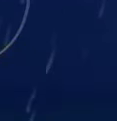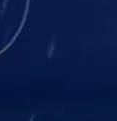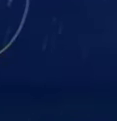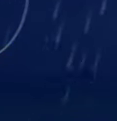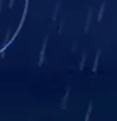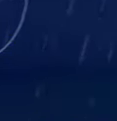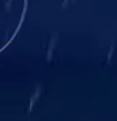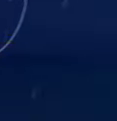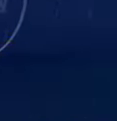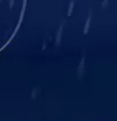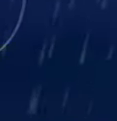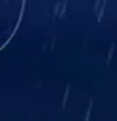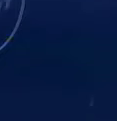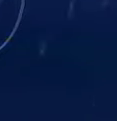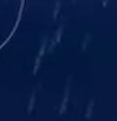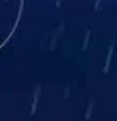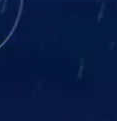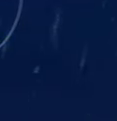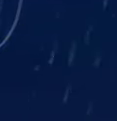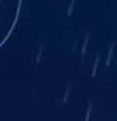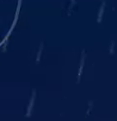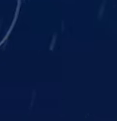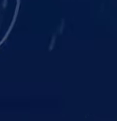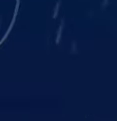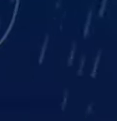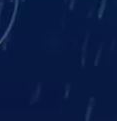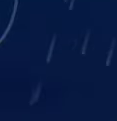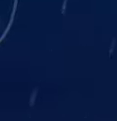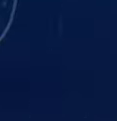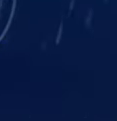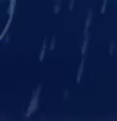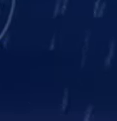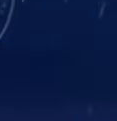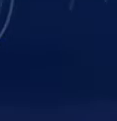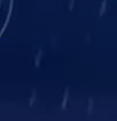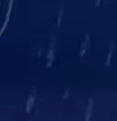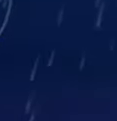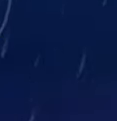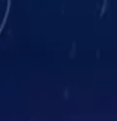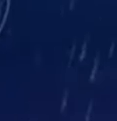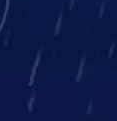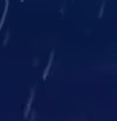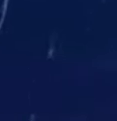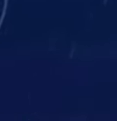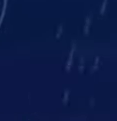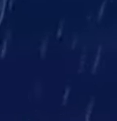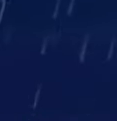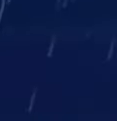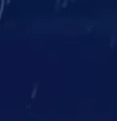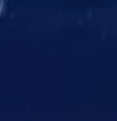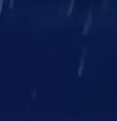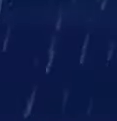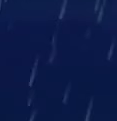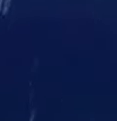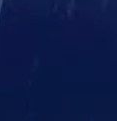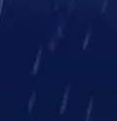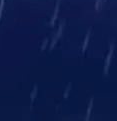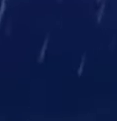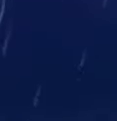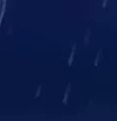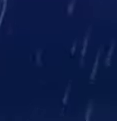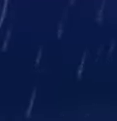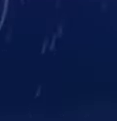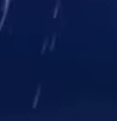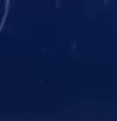Mínima de 18 e máxima de 27 graus. Em Monte Carmelo, também pode chover a qualquer momento, mas o calorão